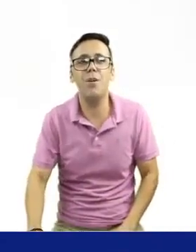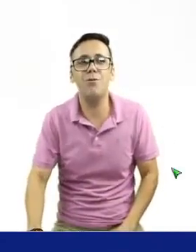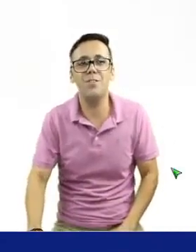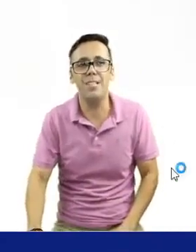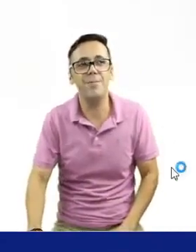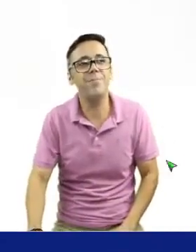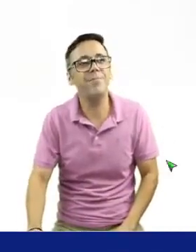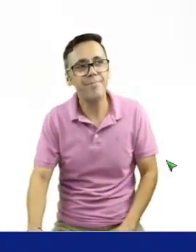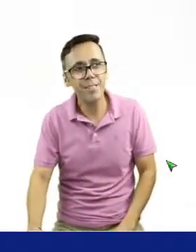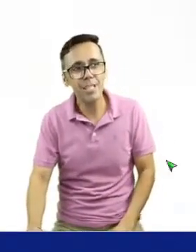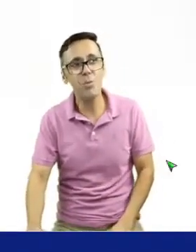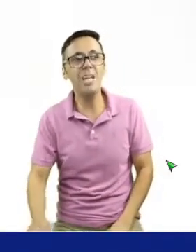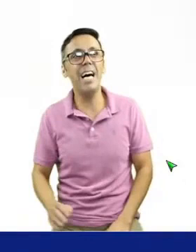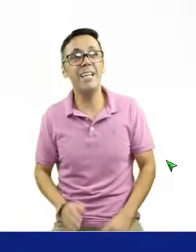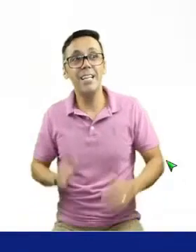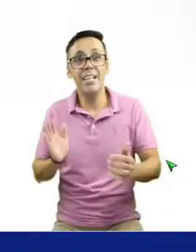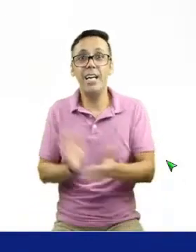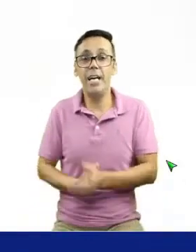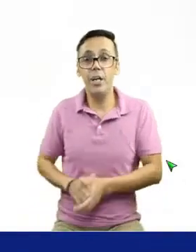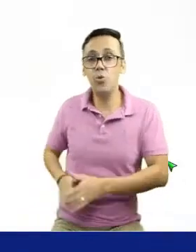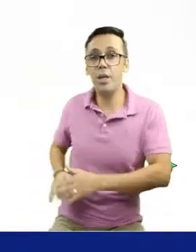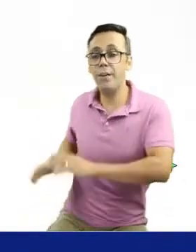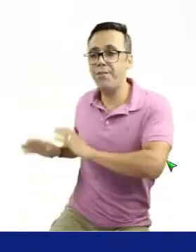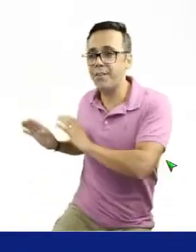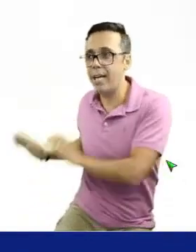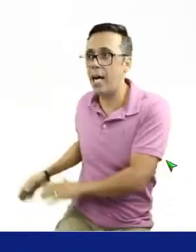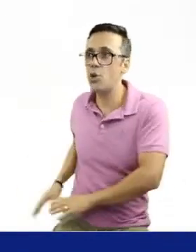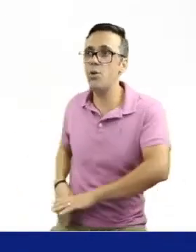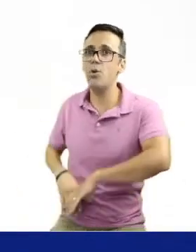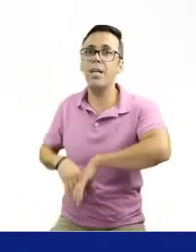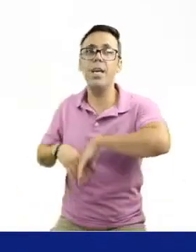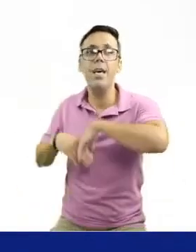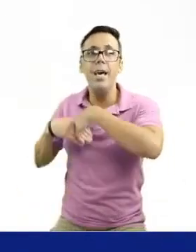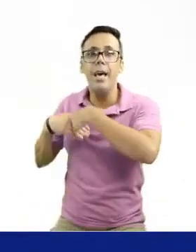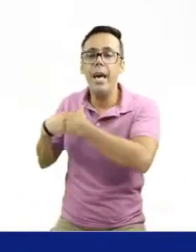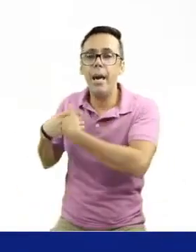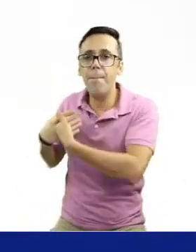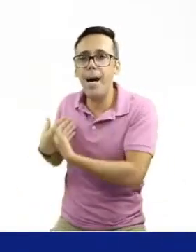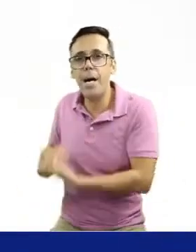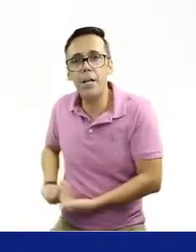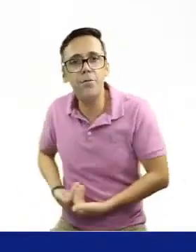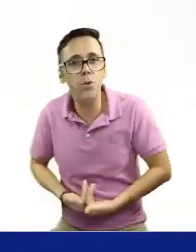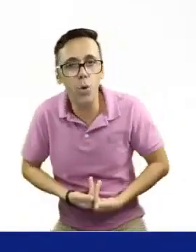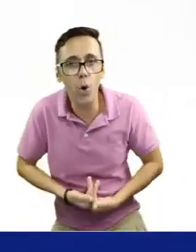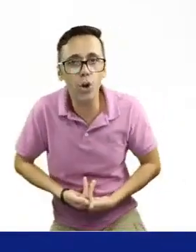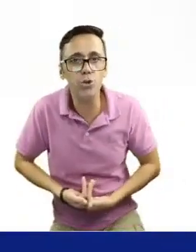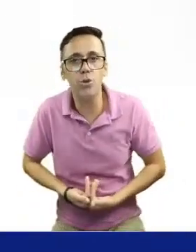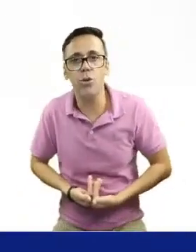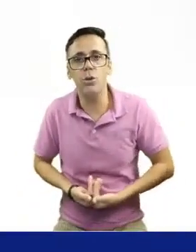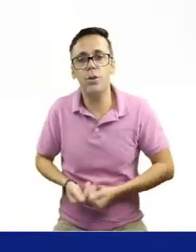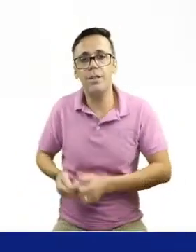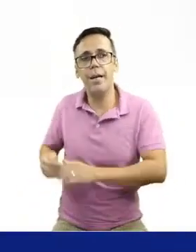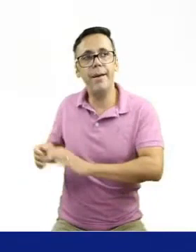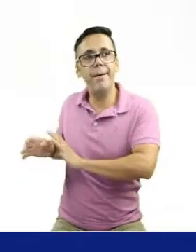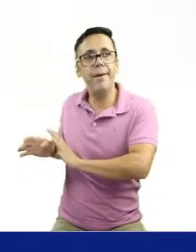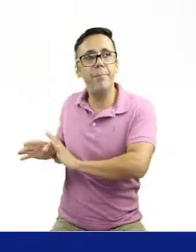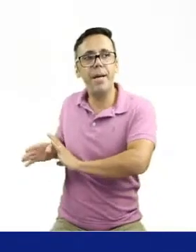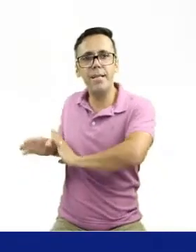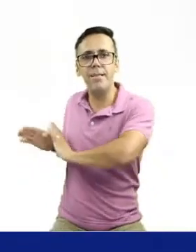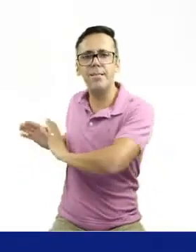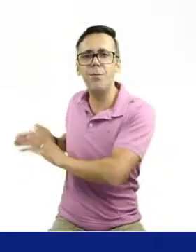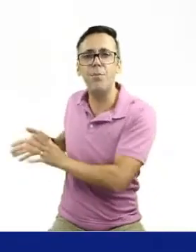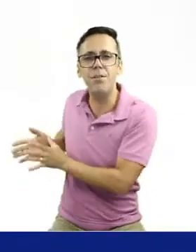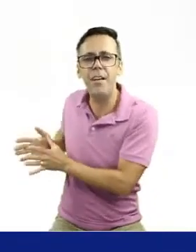daqui a pouco eu conto para vocês vamos lá olha isso aqui é fantástico isso aqui é maravilhoso isso aqui